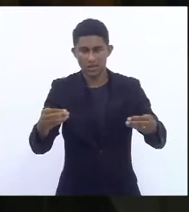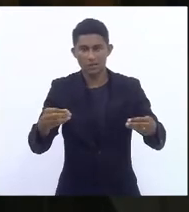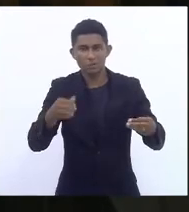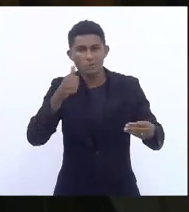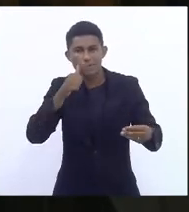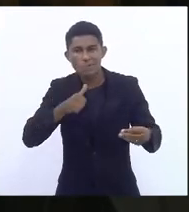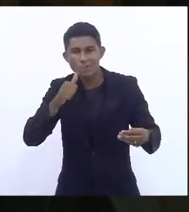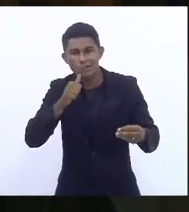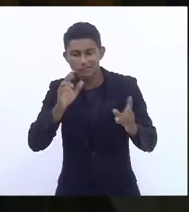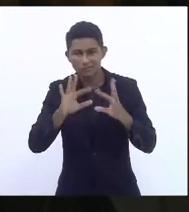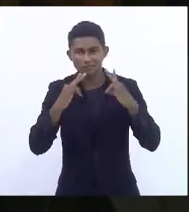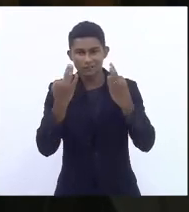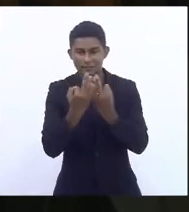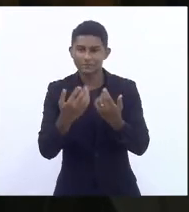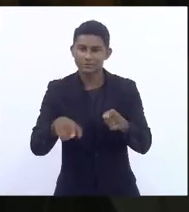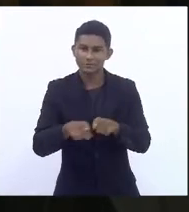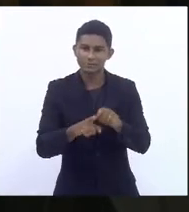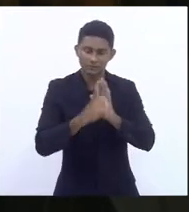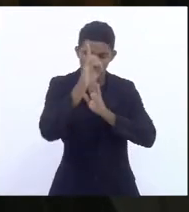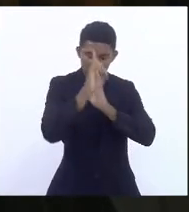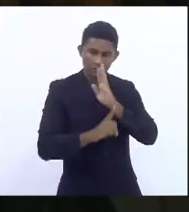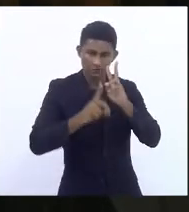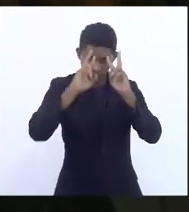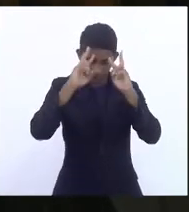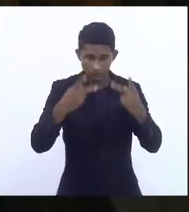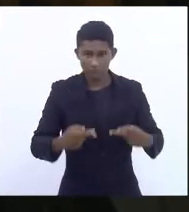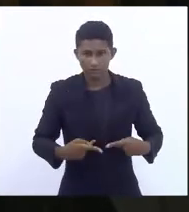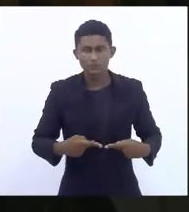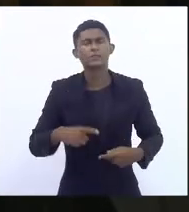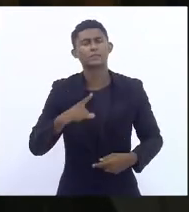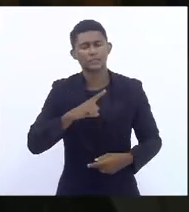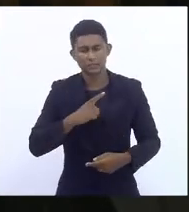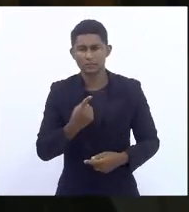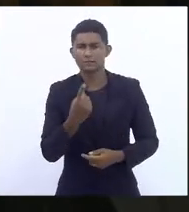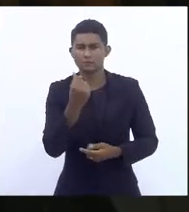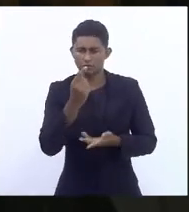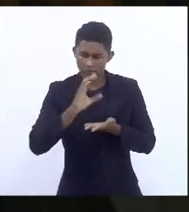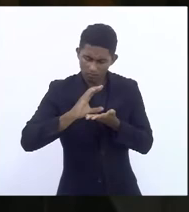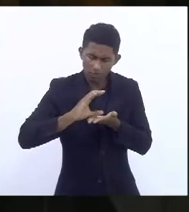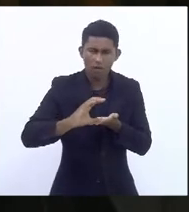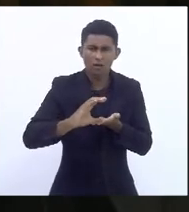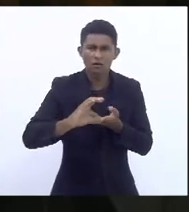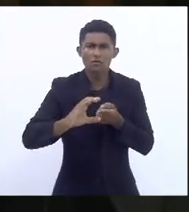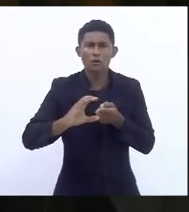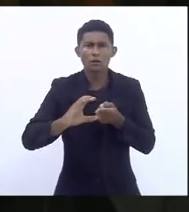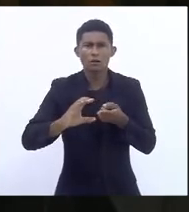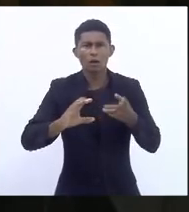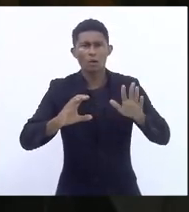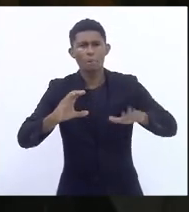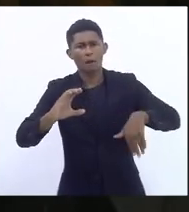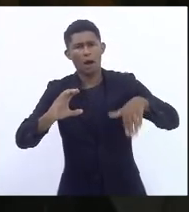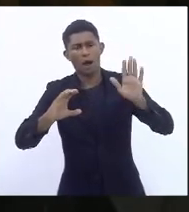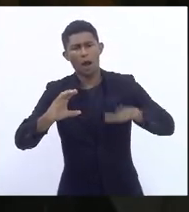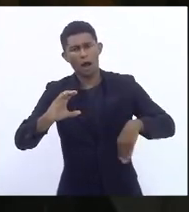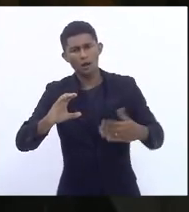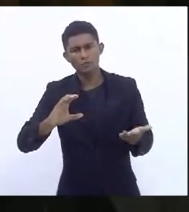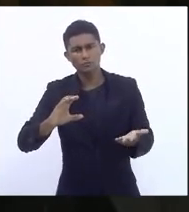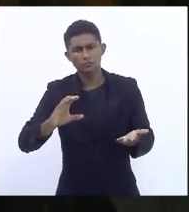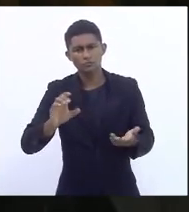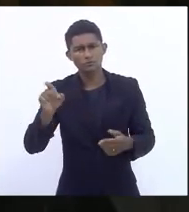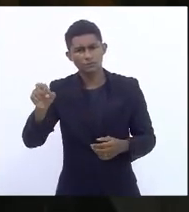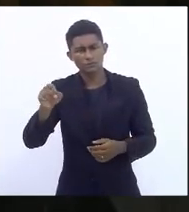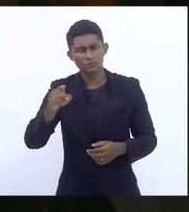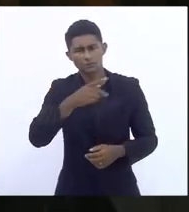e Direitos Humanos, atingiram o patamar mais baixo durante o governo Jair